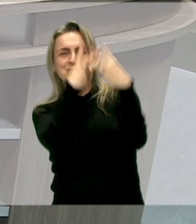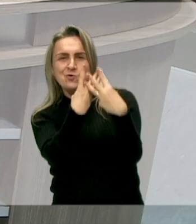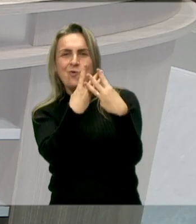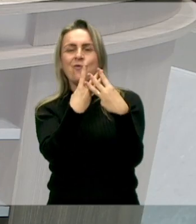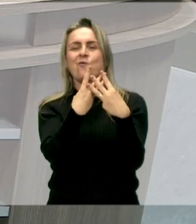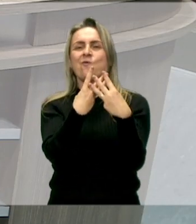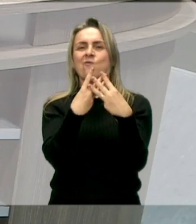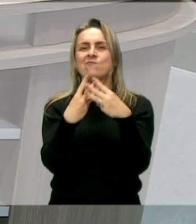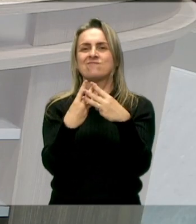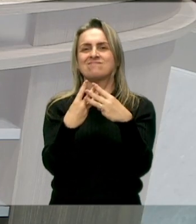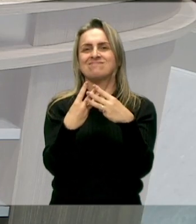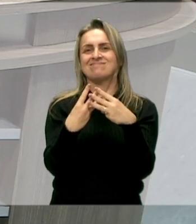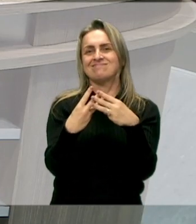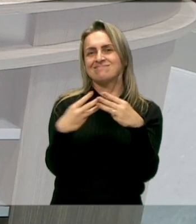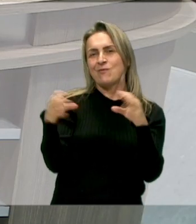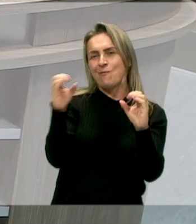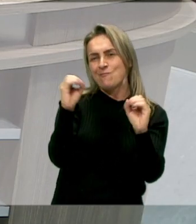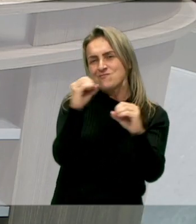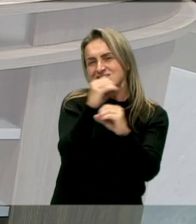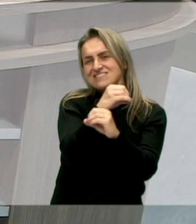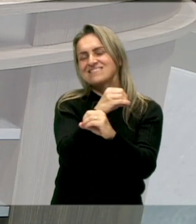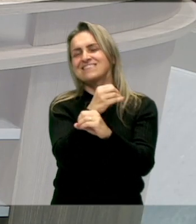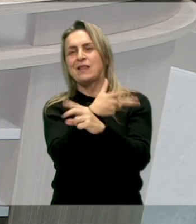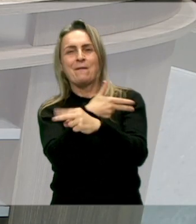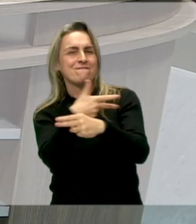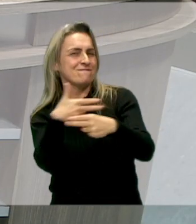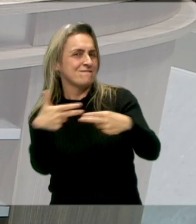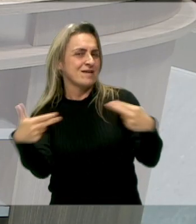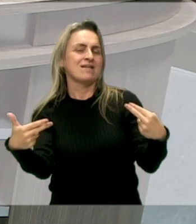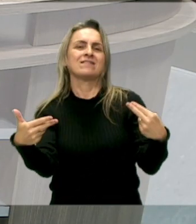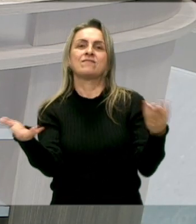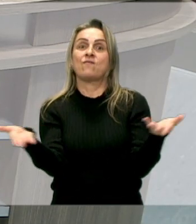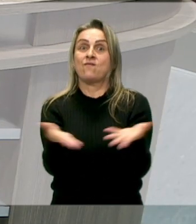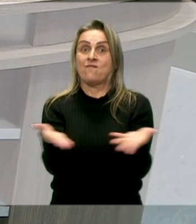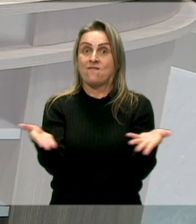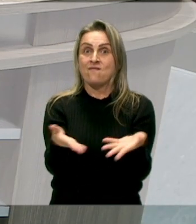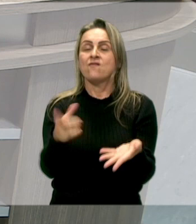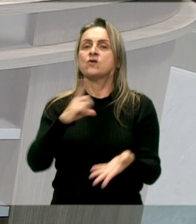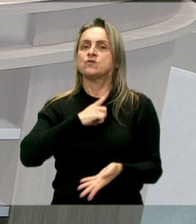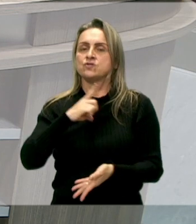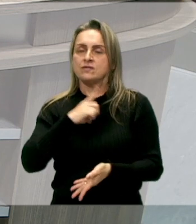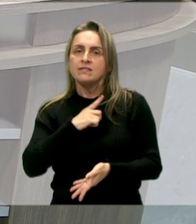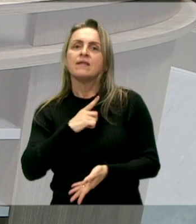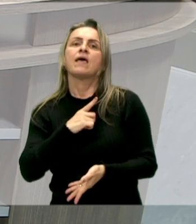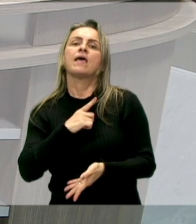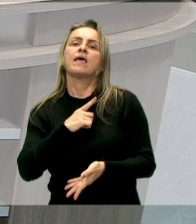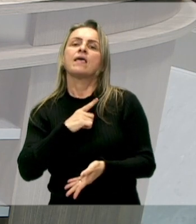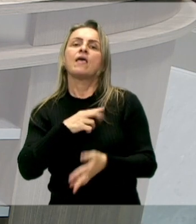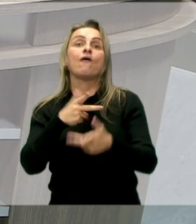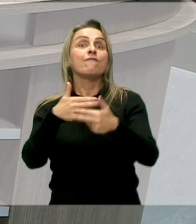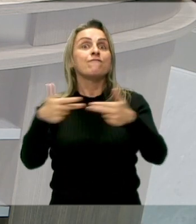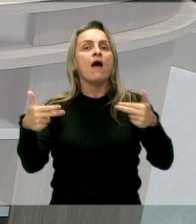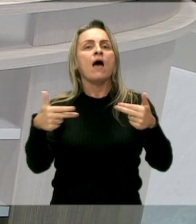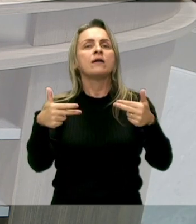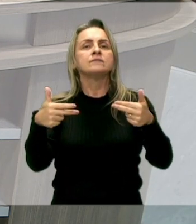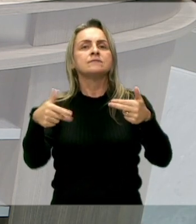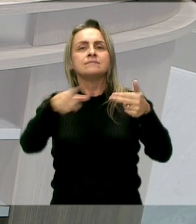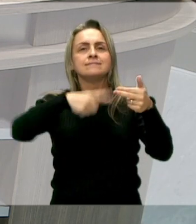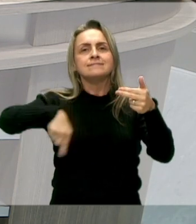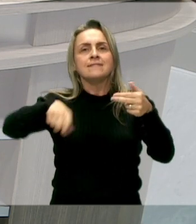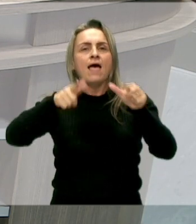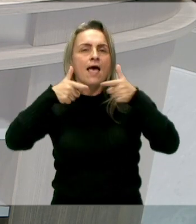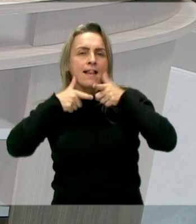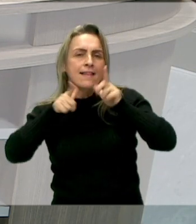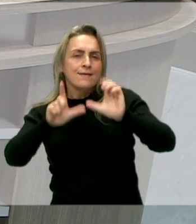terminava, acabava com a Jam Session do Itajazz. Então, hoje a gente tem a Jam Session, mas também tem a roda de choro. As linguagens, elas